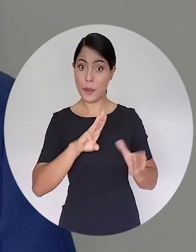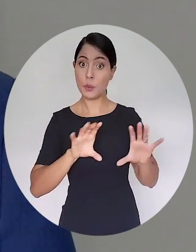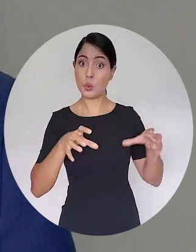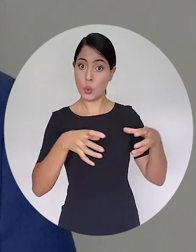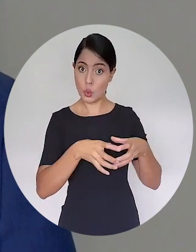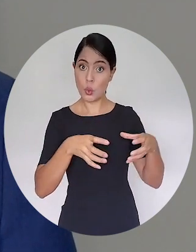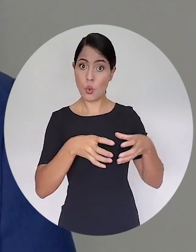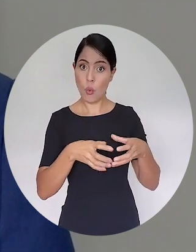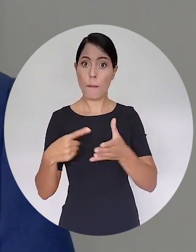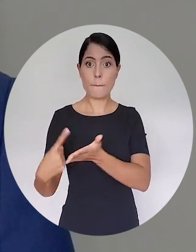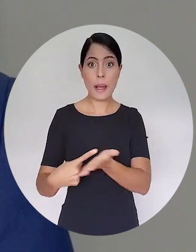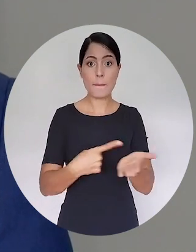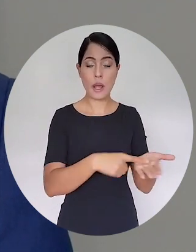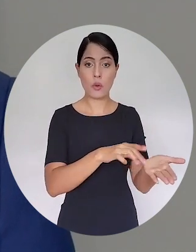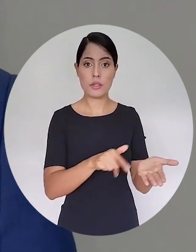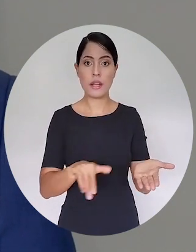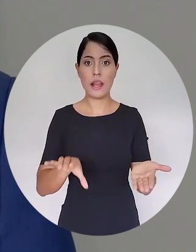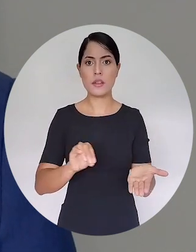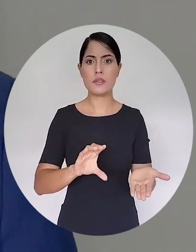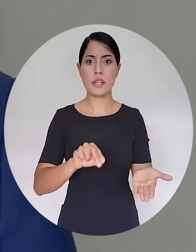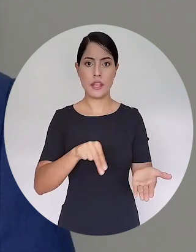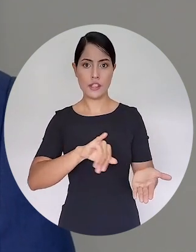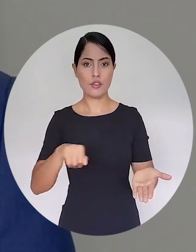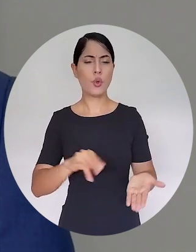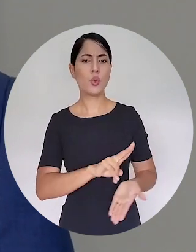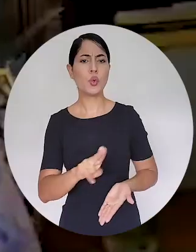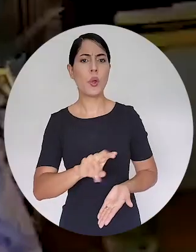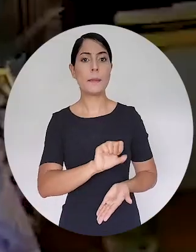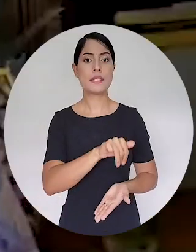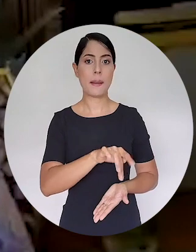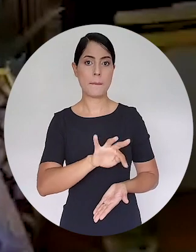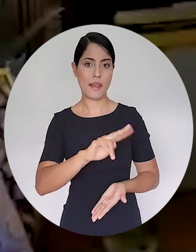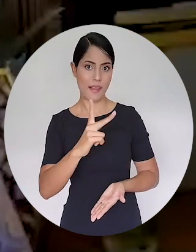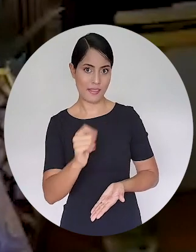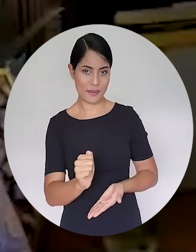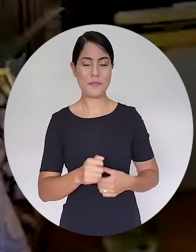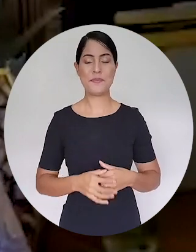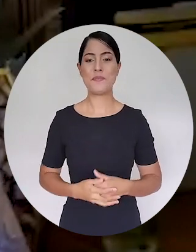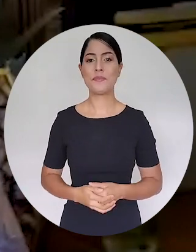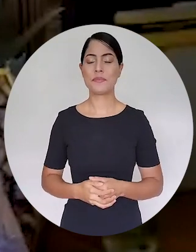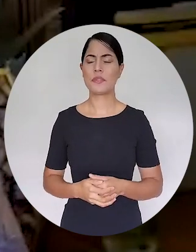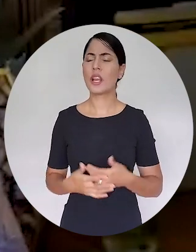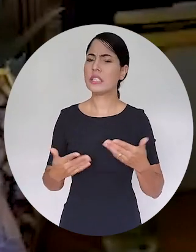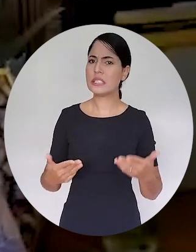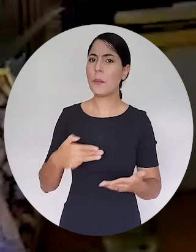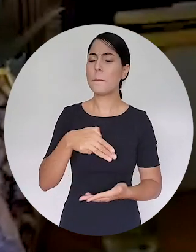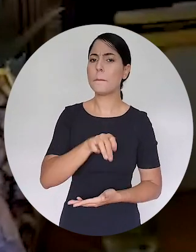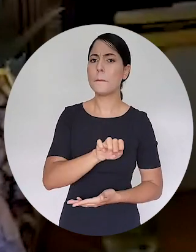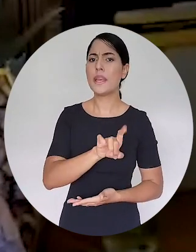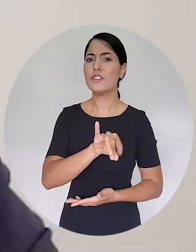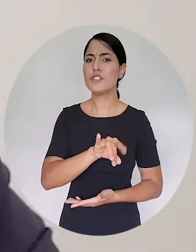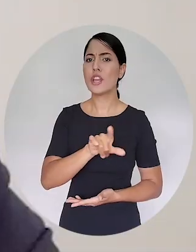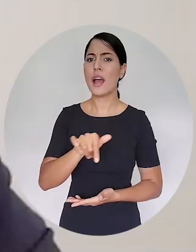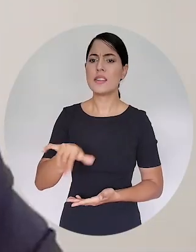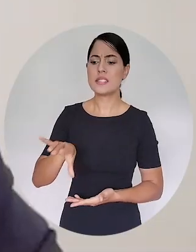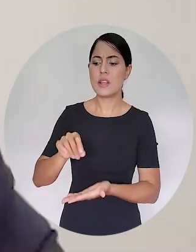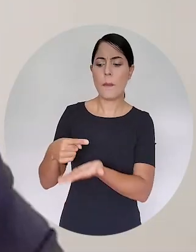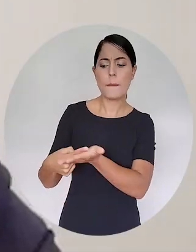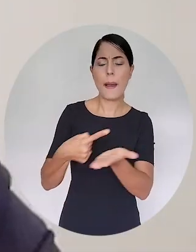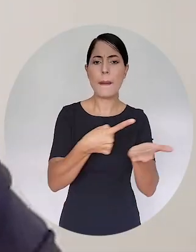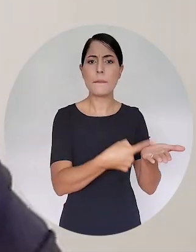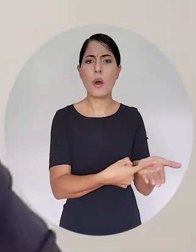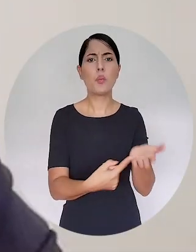de Conciliação do CNJ, Samantha Longo. A mediação, ela é uma forma de